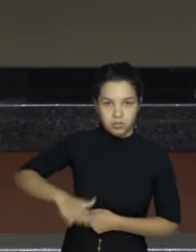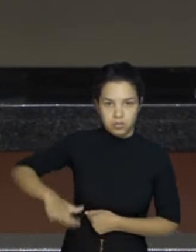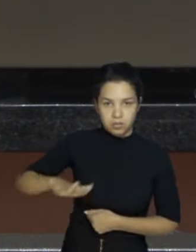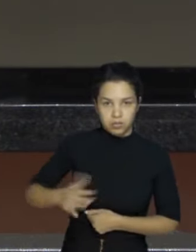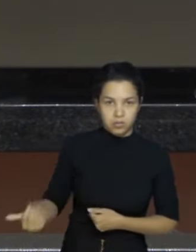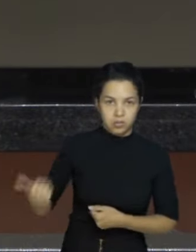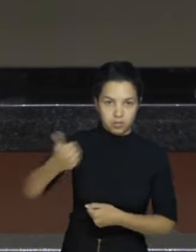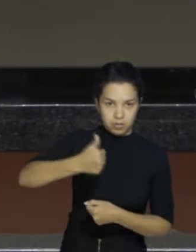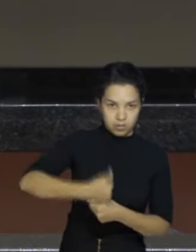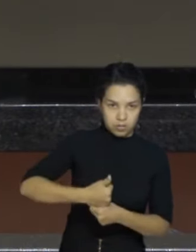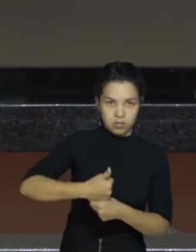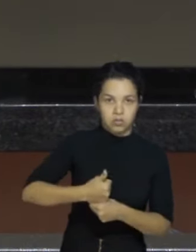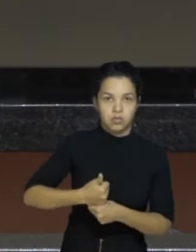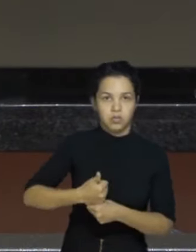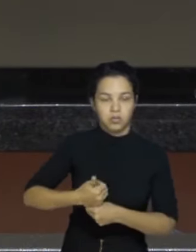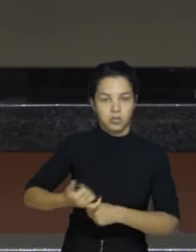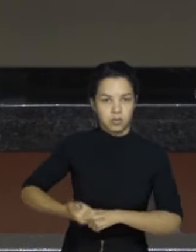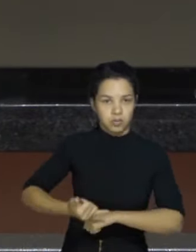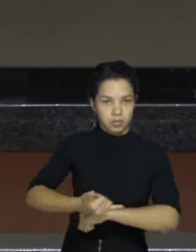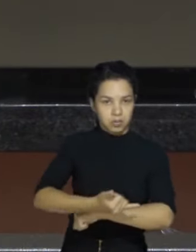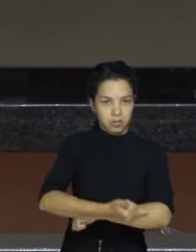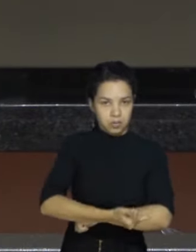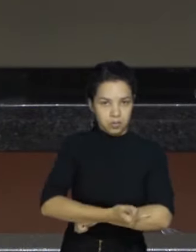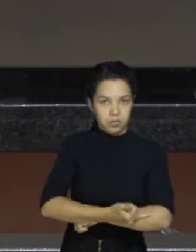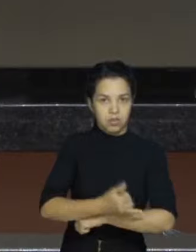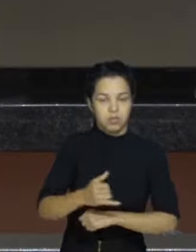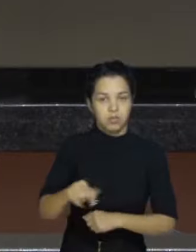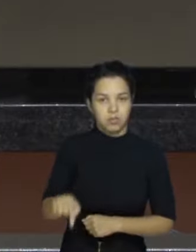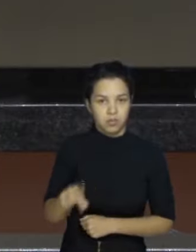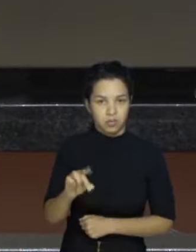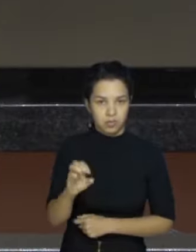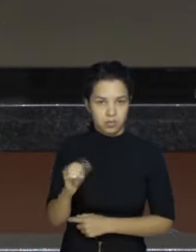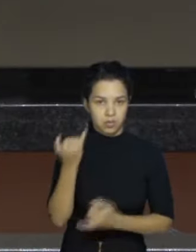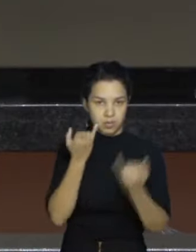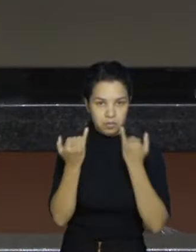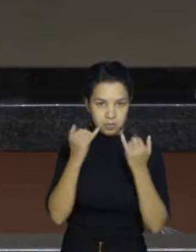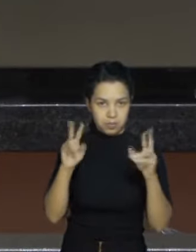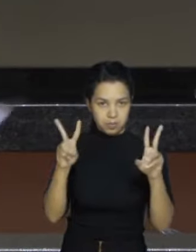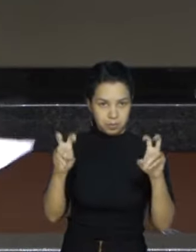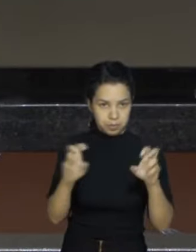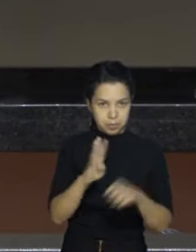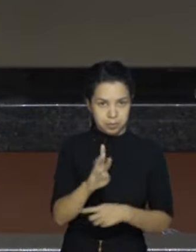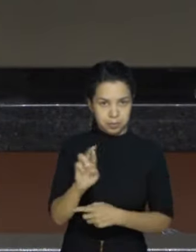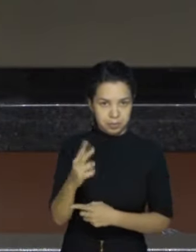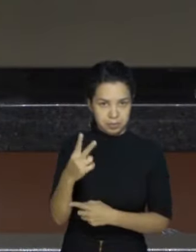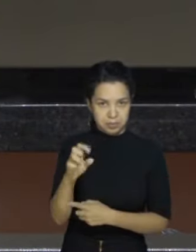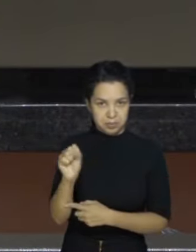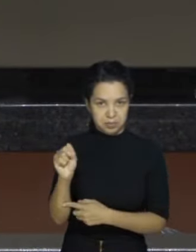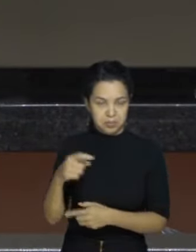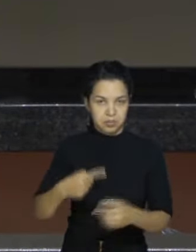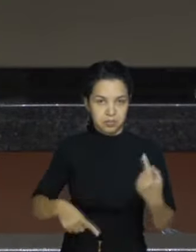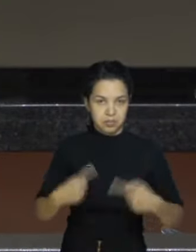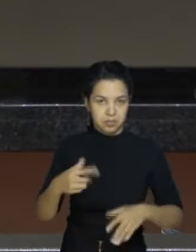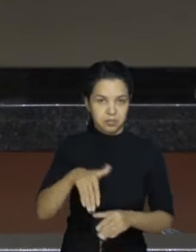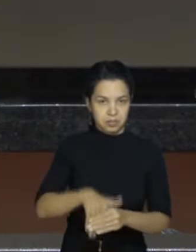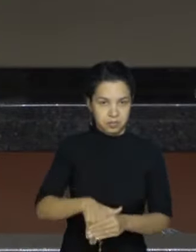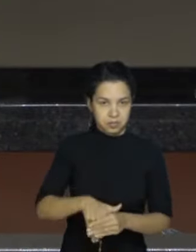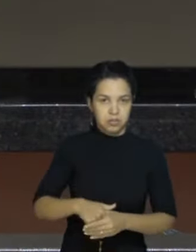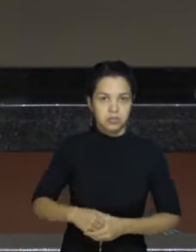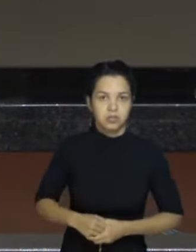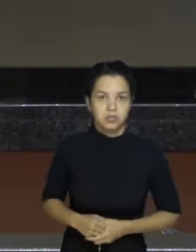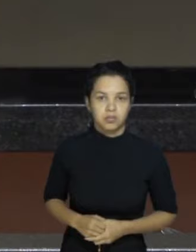de infraestrutura de transportes de informações acerca da rodovia br-280 em discussão lá vendo Quem Queira discutir em votação deputados